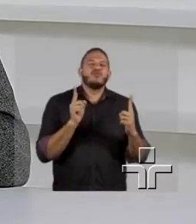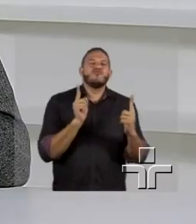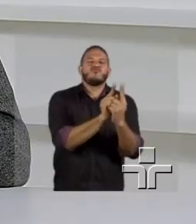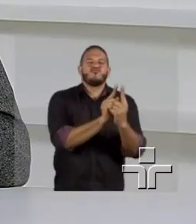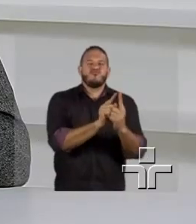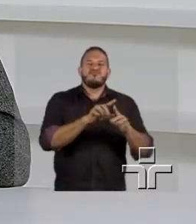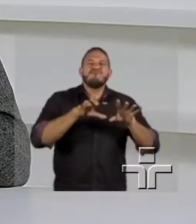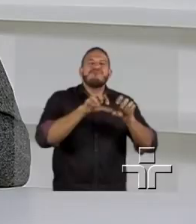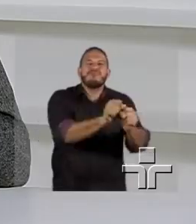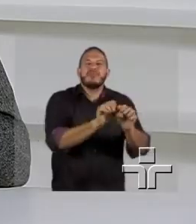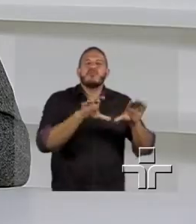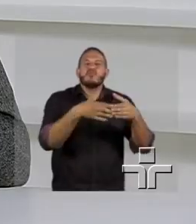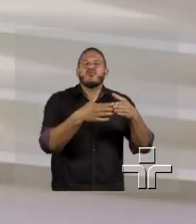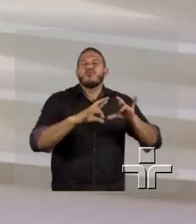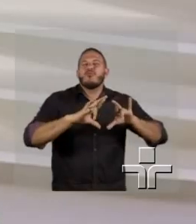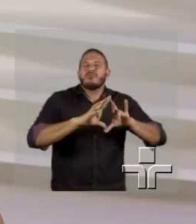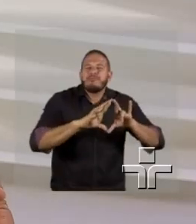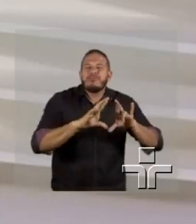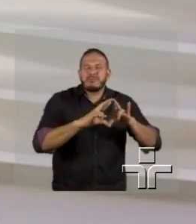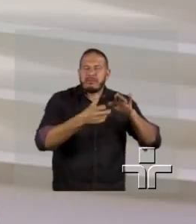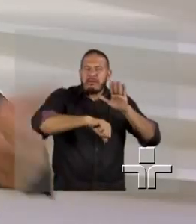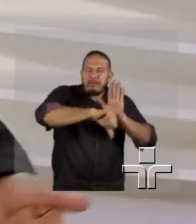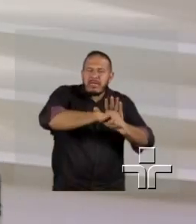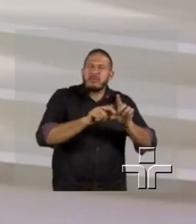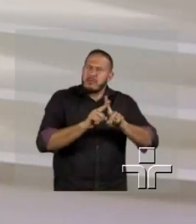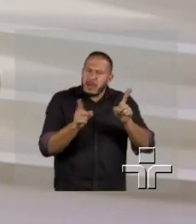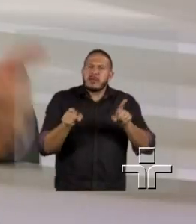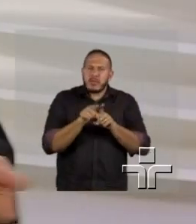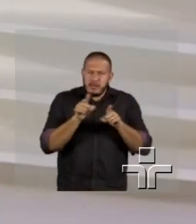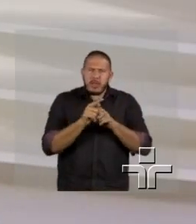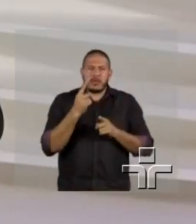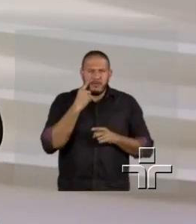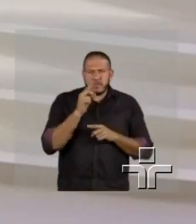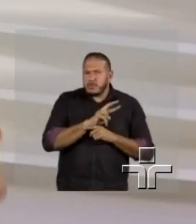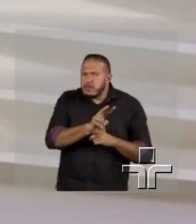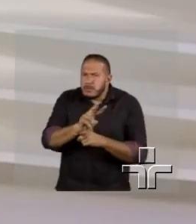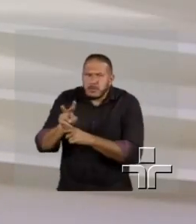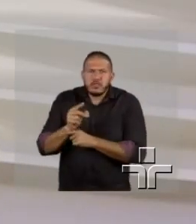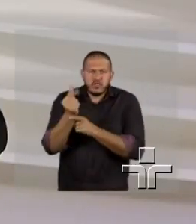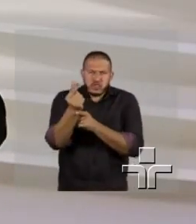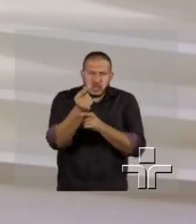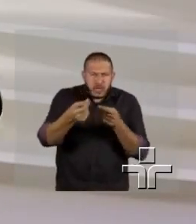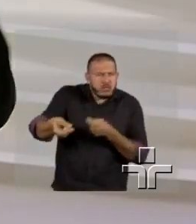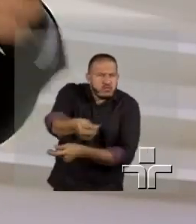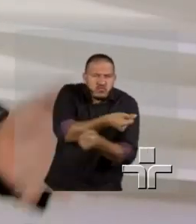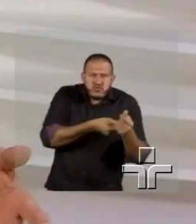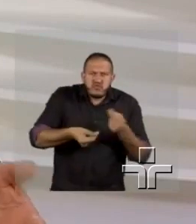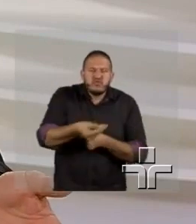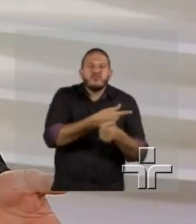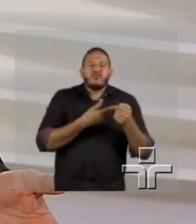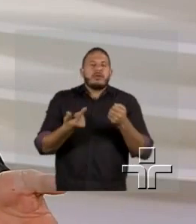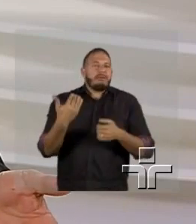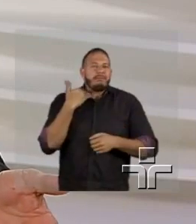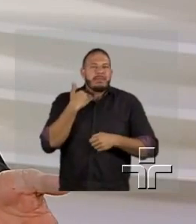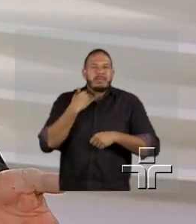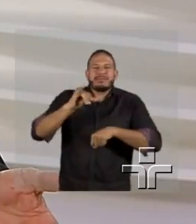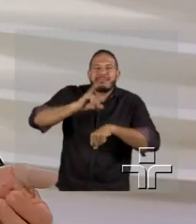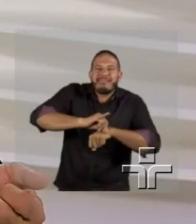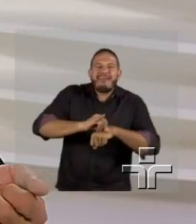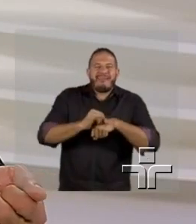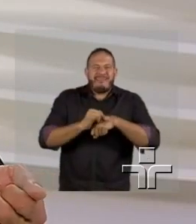vista da democracia. No Brasil, felizmente, nós estamos muito longe disso, mas eu gostaria que o senhor analisasse um pouquinho o papel das milícias